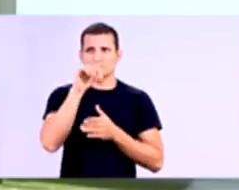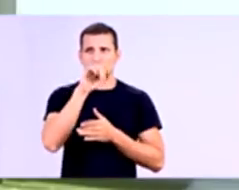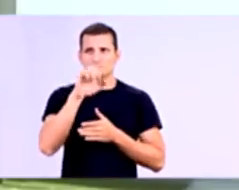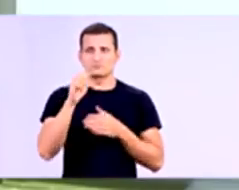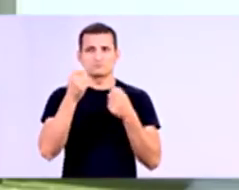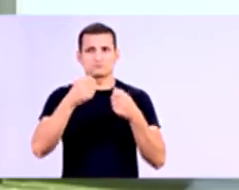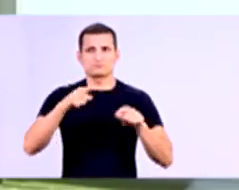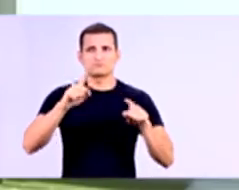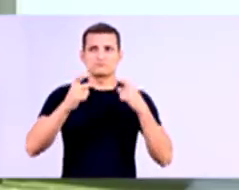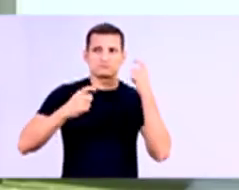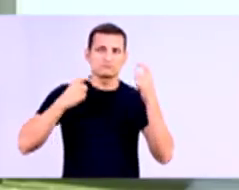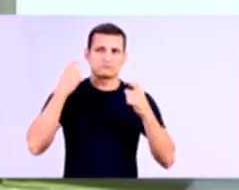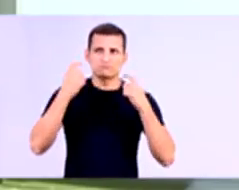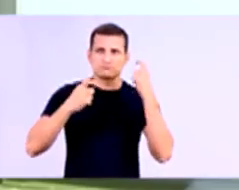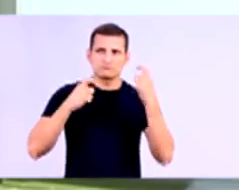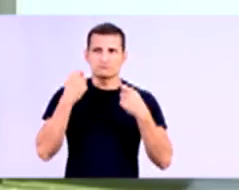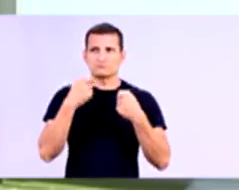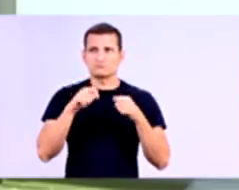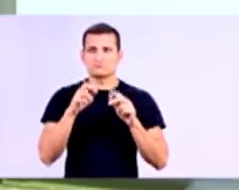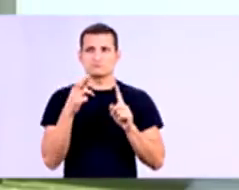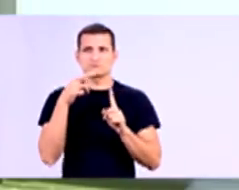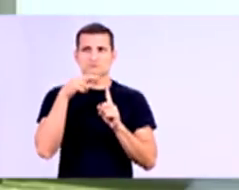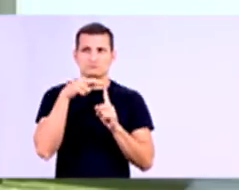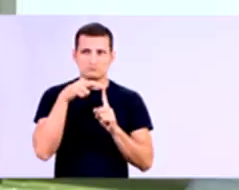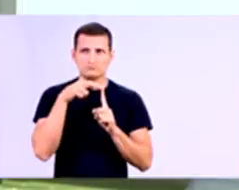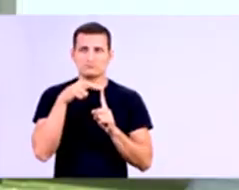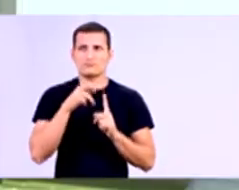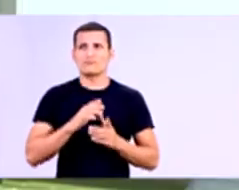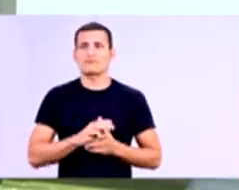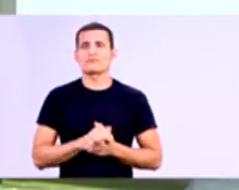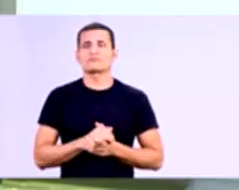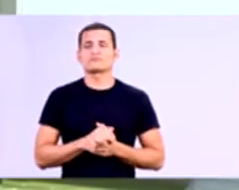se preocupar, não precisa referenciar